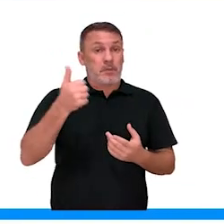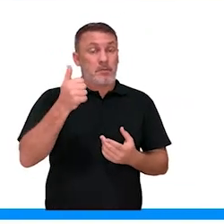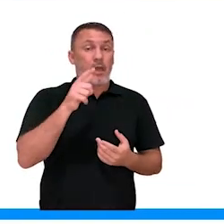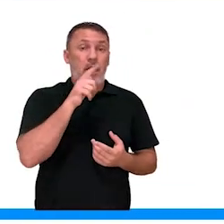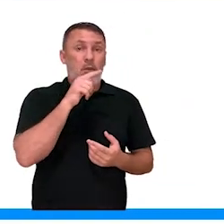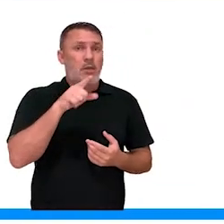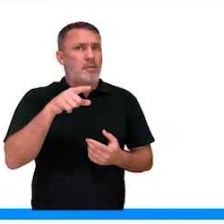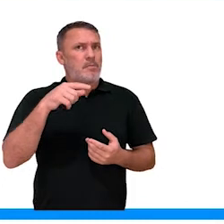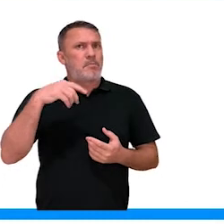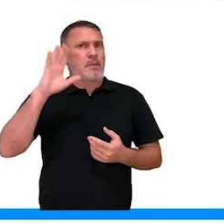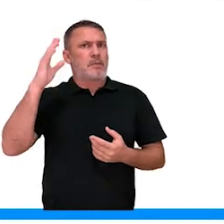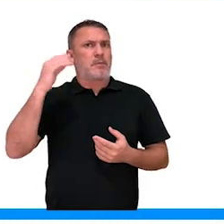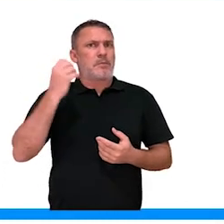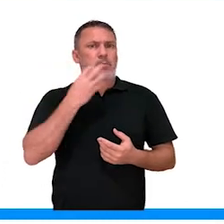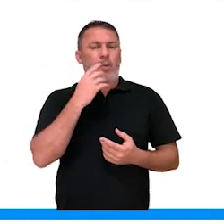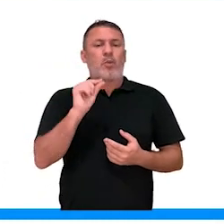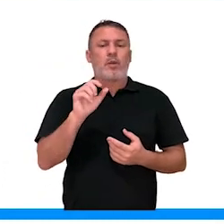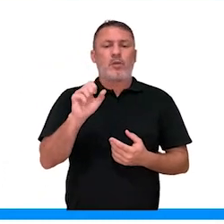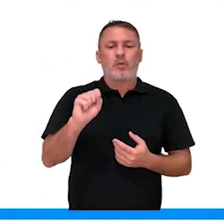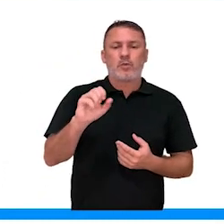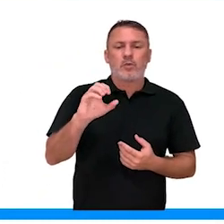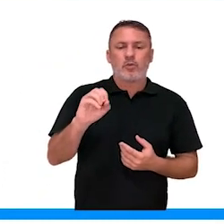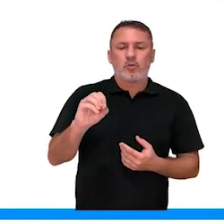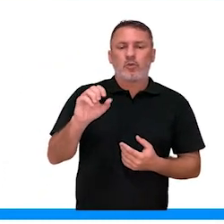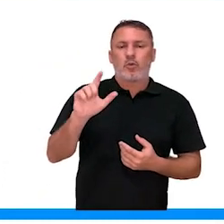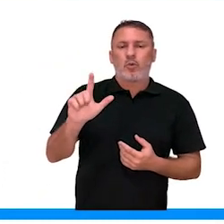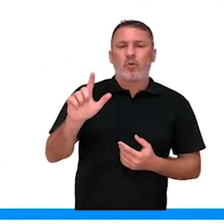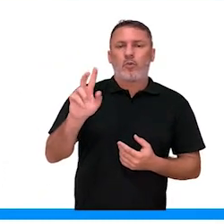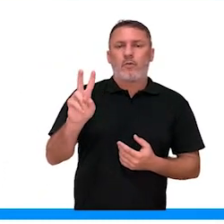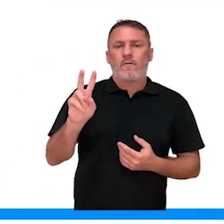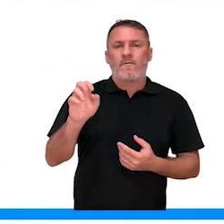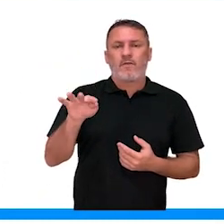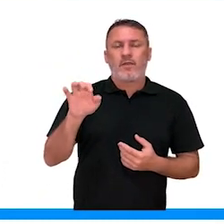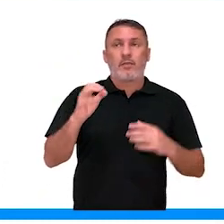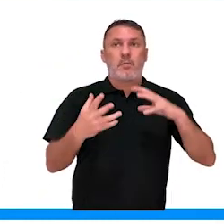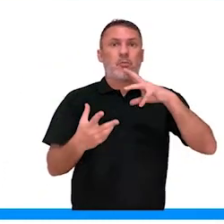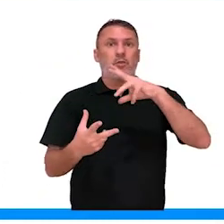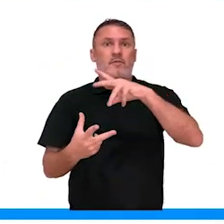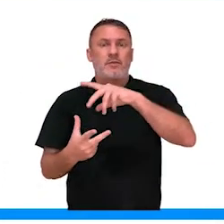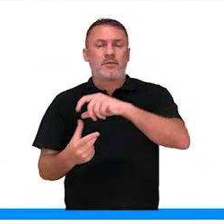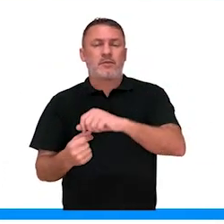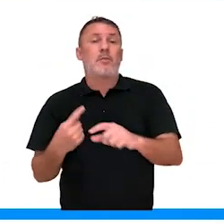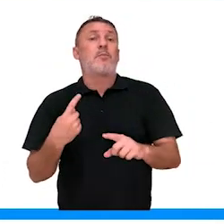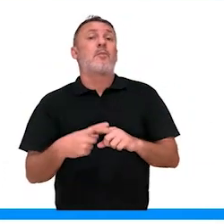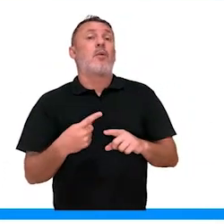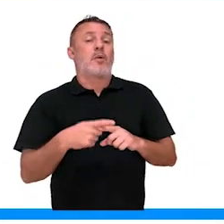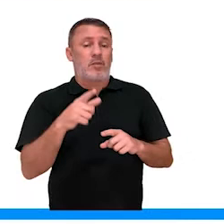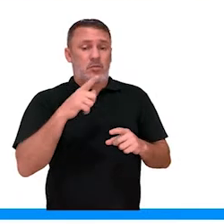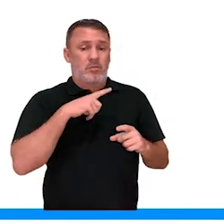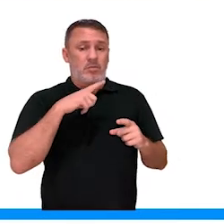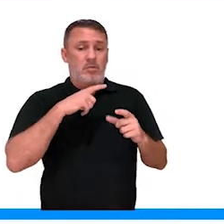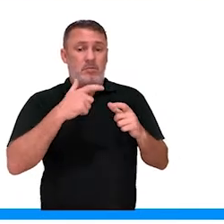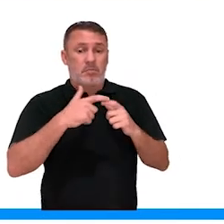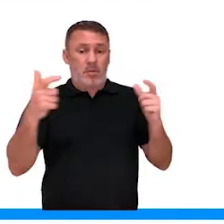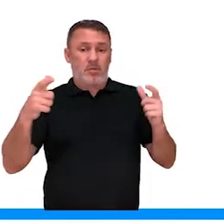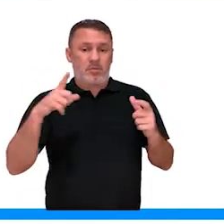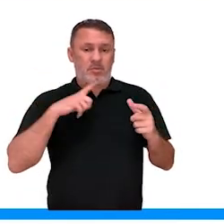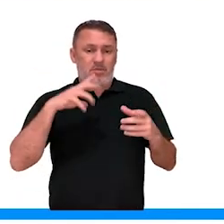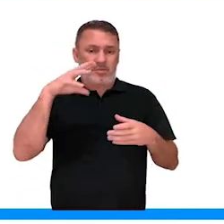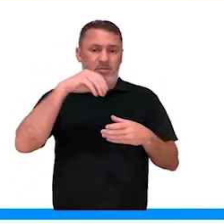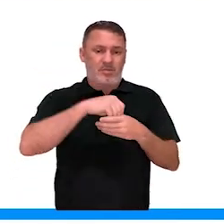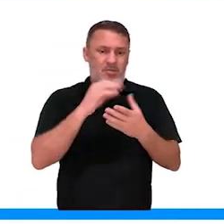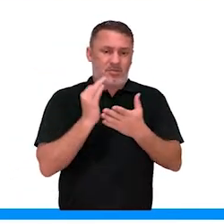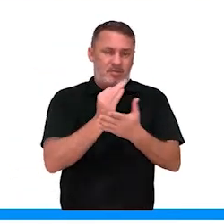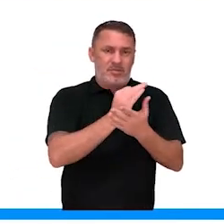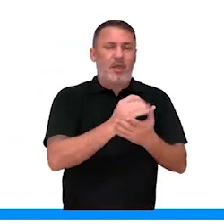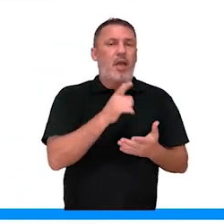é considerada o grande solvente universal. Isso porque a maior parte dos compostos moleculares